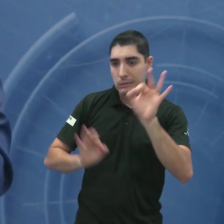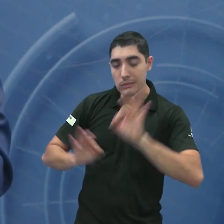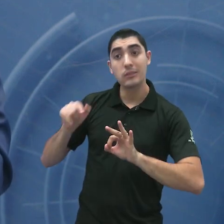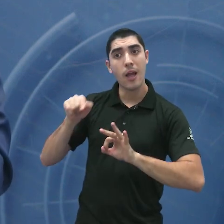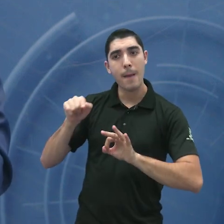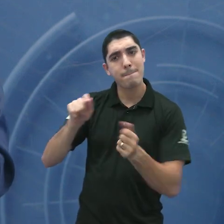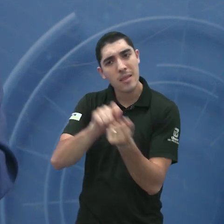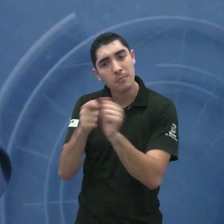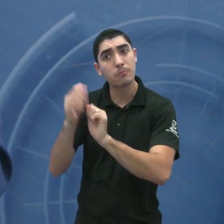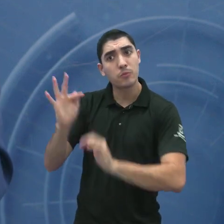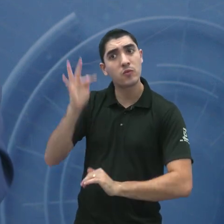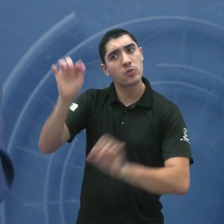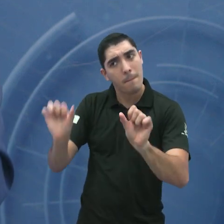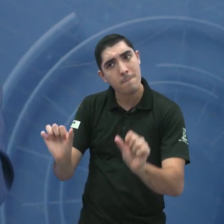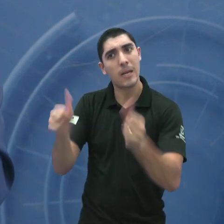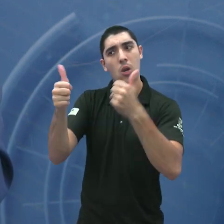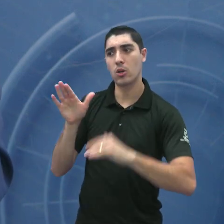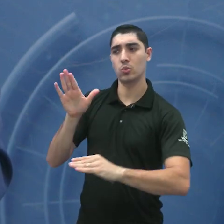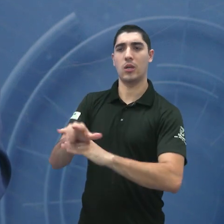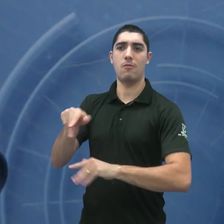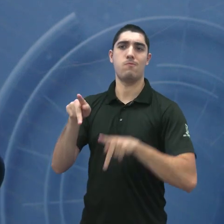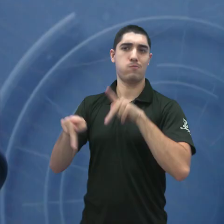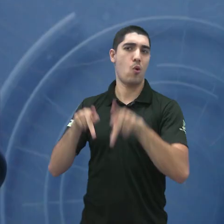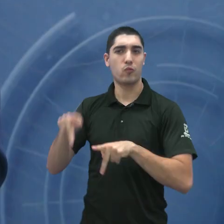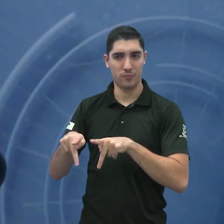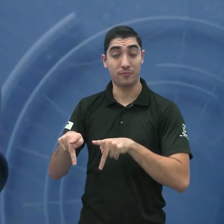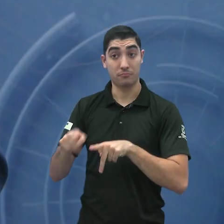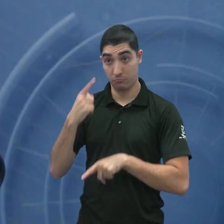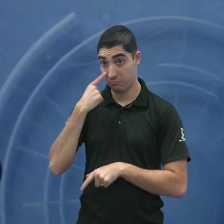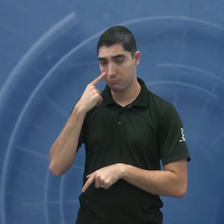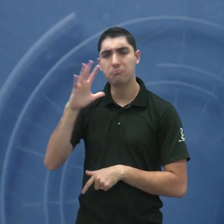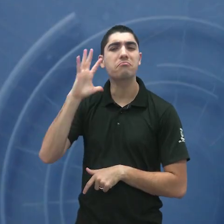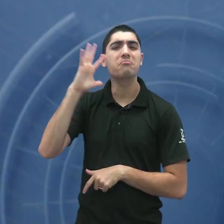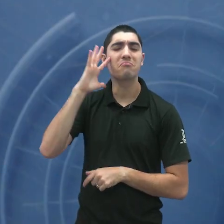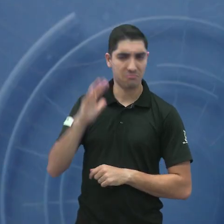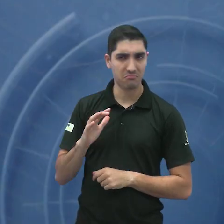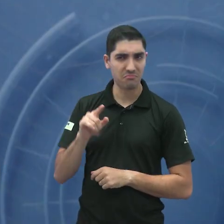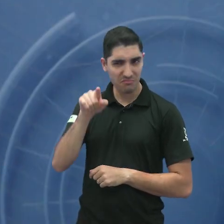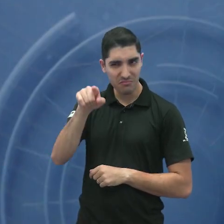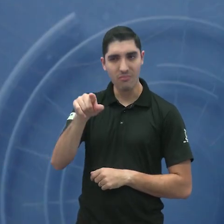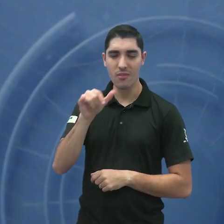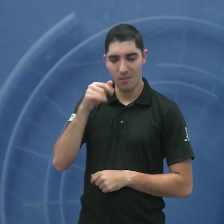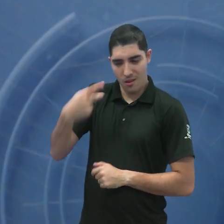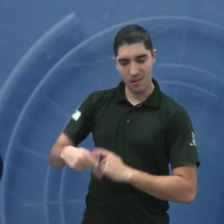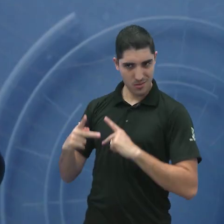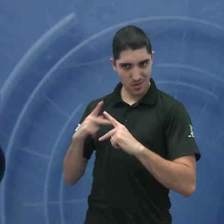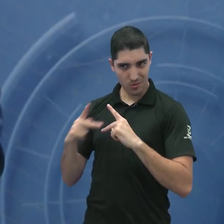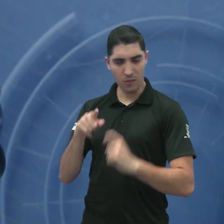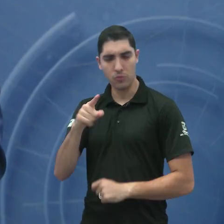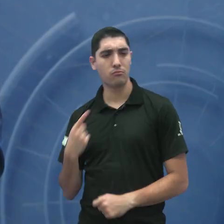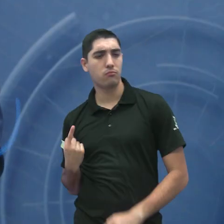reais no dia a dia da população, né? Olha só, já imaginou sair de São José dos Campos